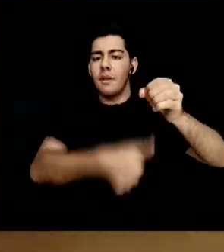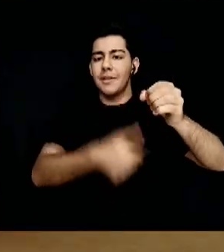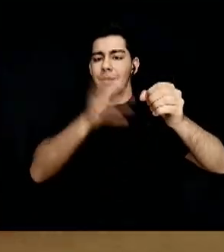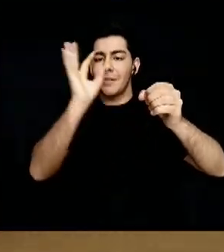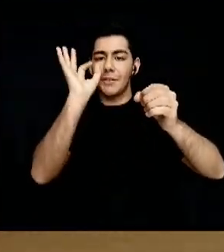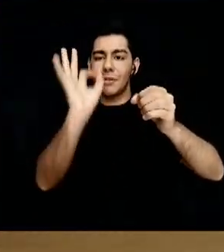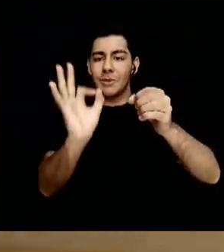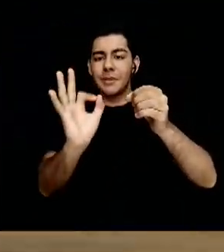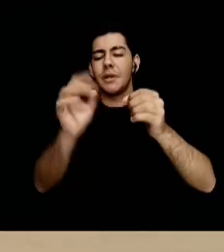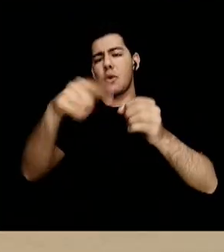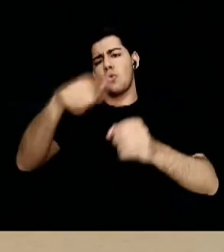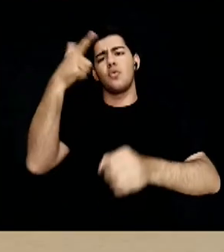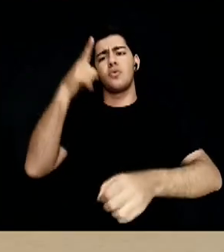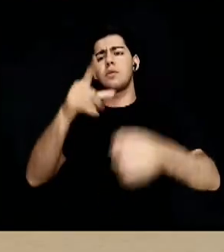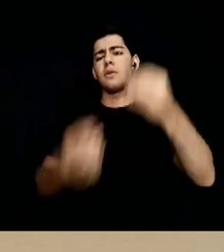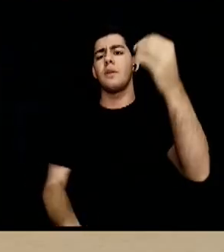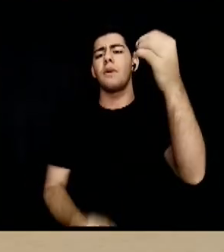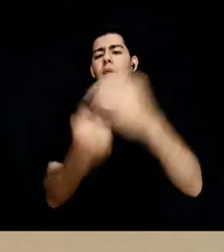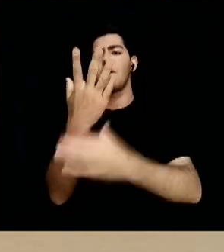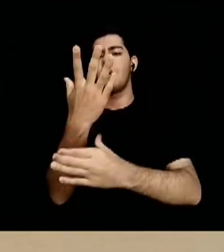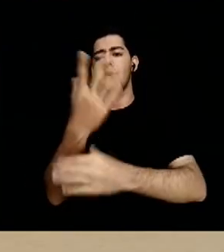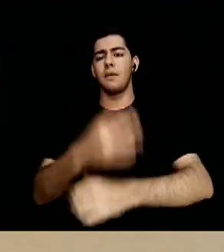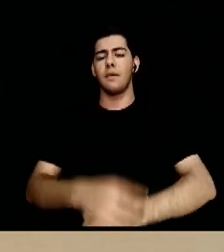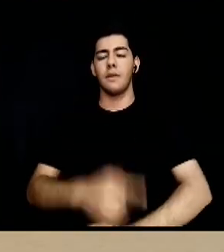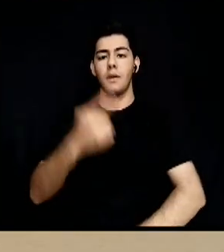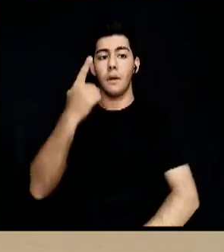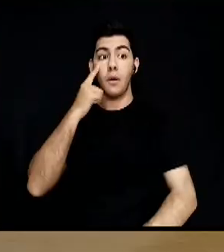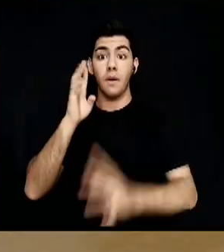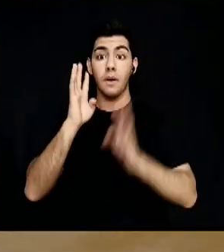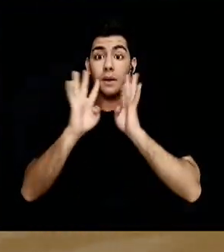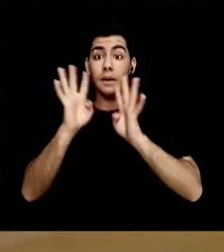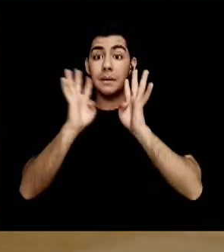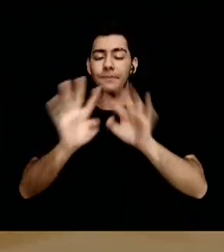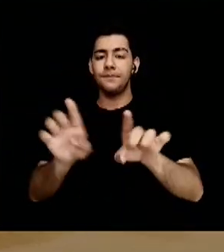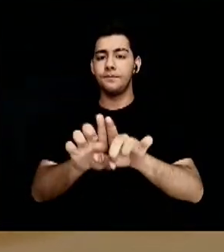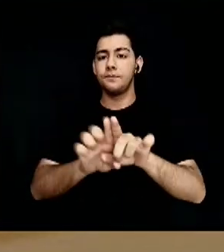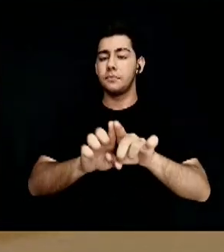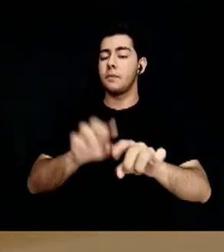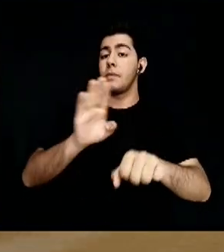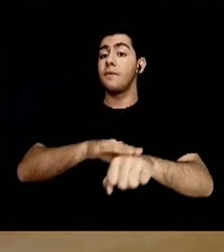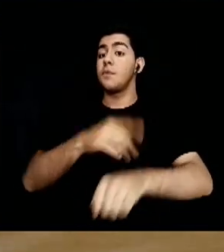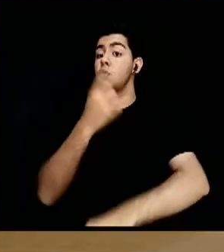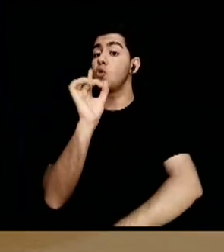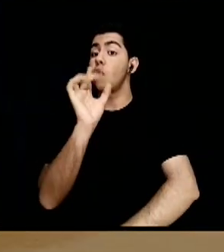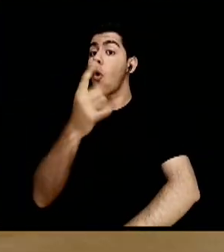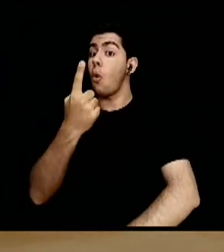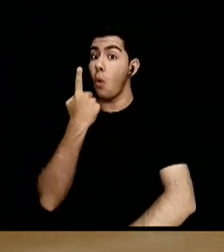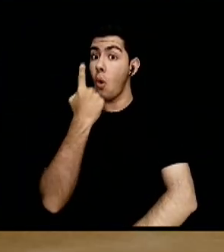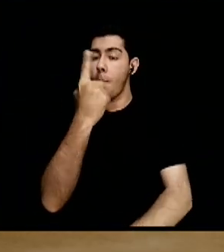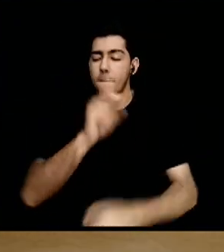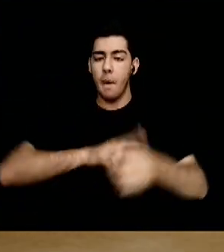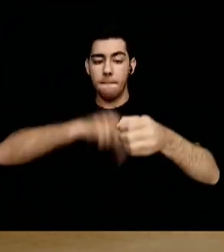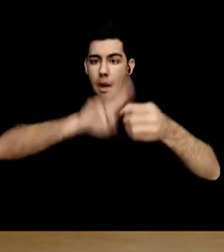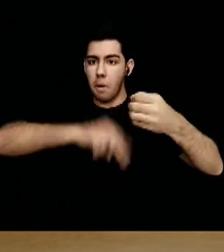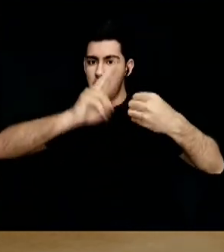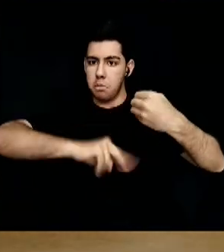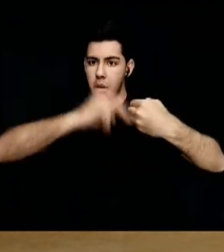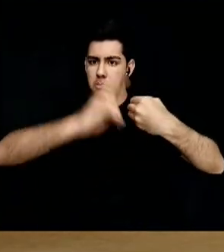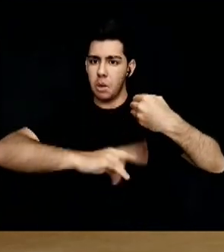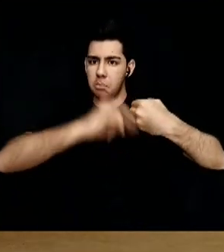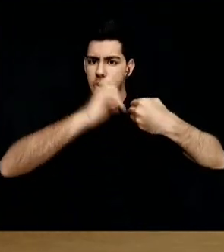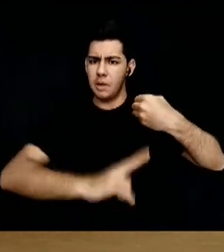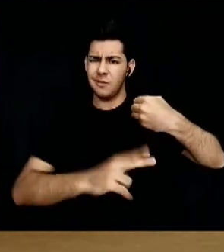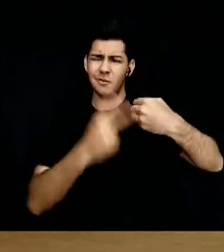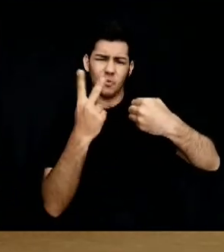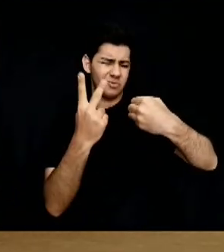né? Uhum. Olha só. Bom, aqui eu passei uma demão só. Eu não tenho necessidade de passar duas por conta